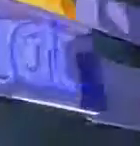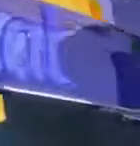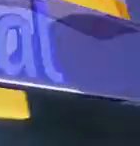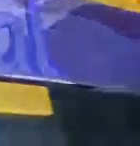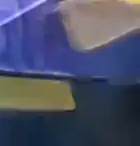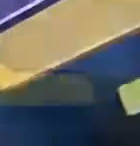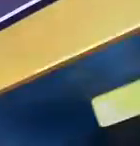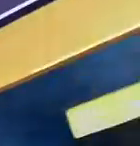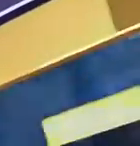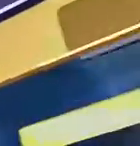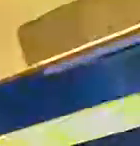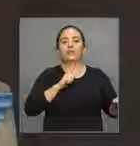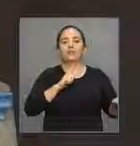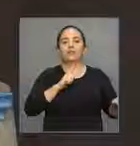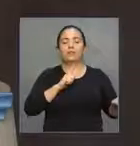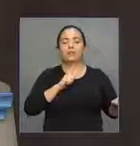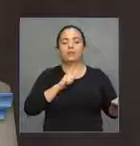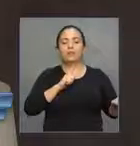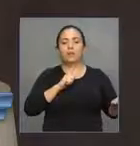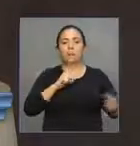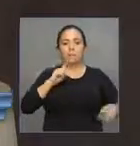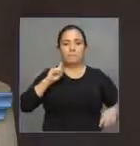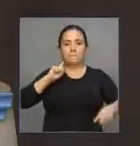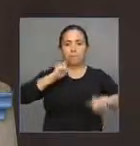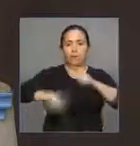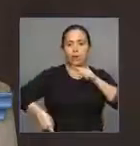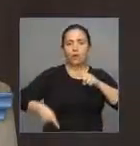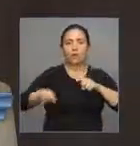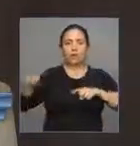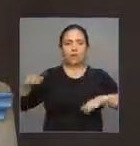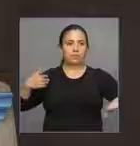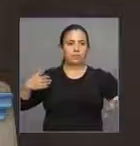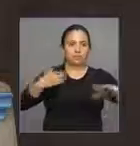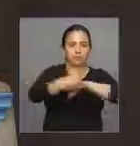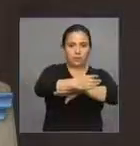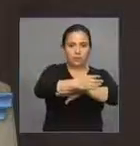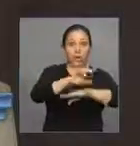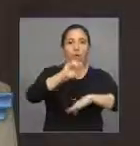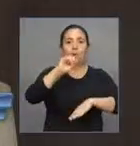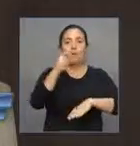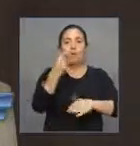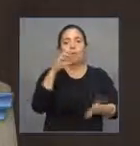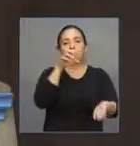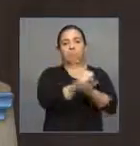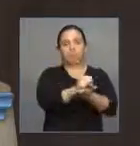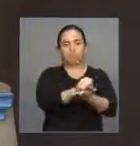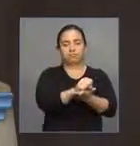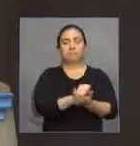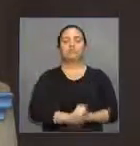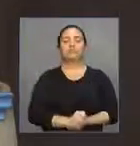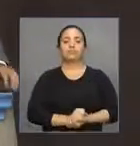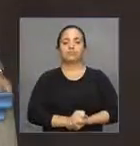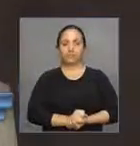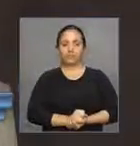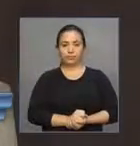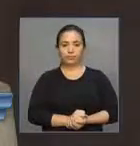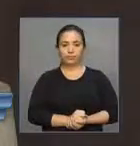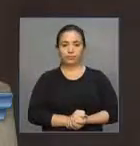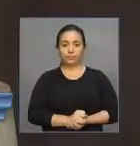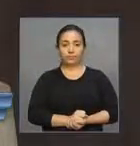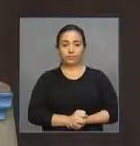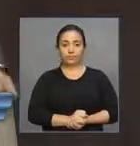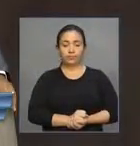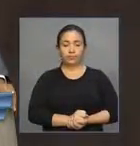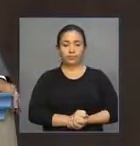instituição. O deputado Eumano Freitas, do PT, destacou a nota liberada pelo SESC sobre o pedido de transferência de